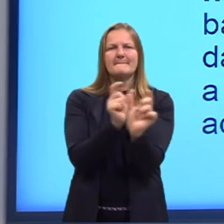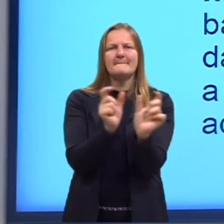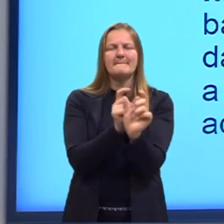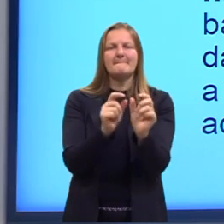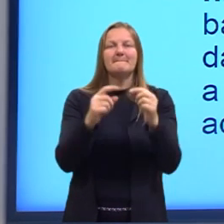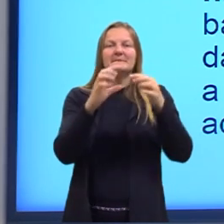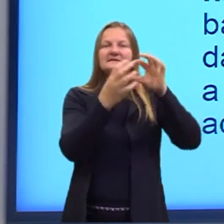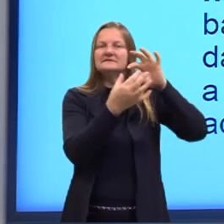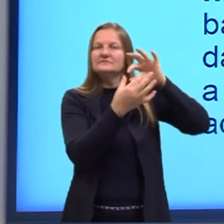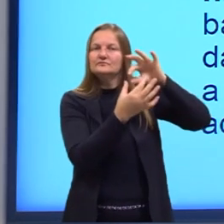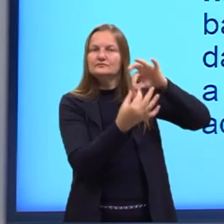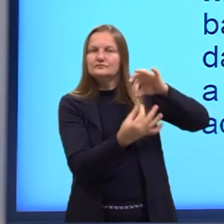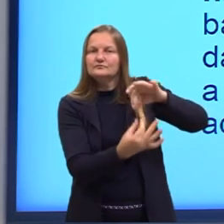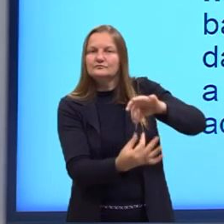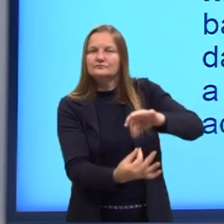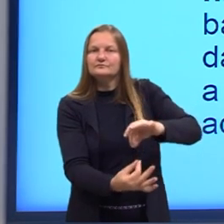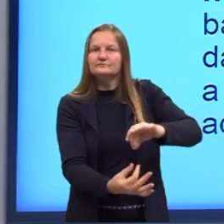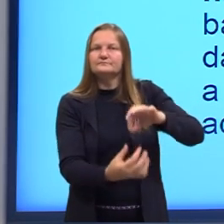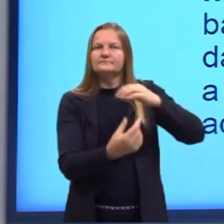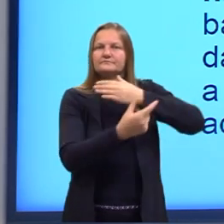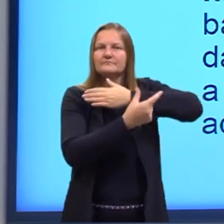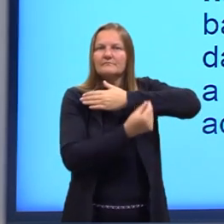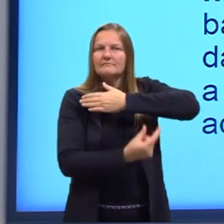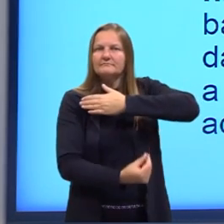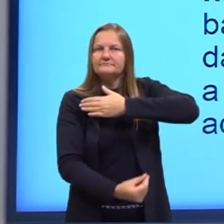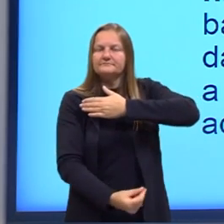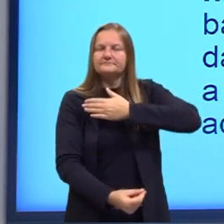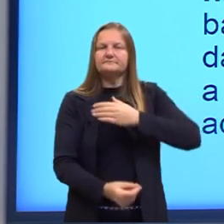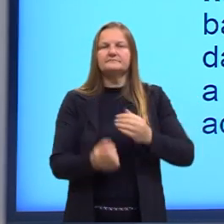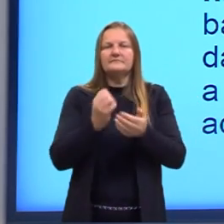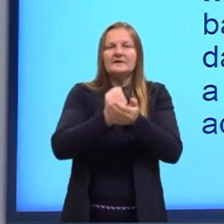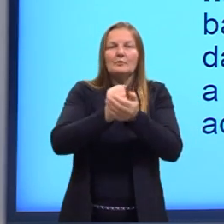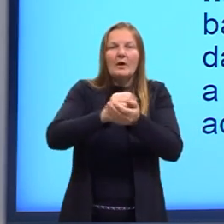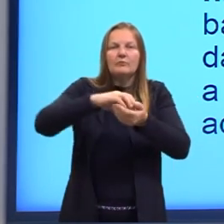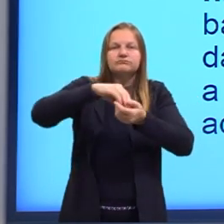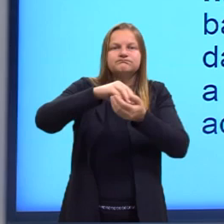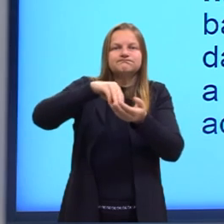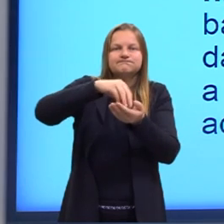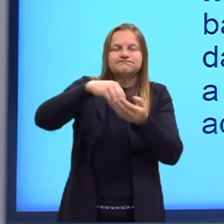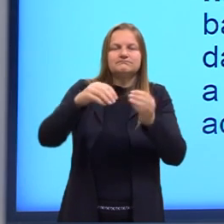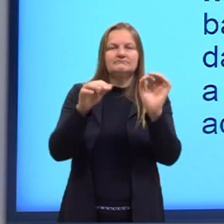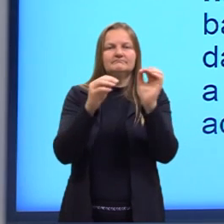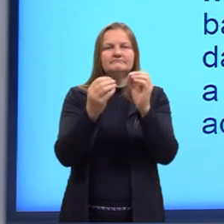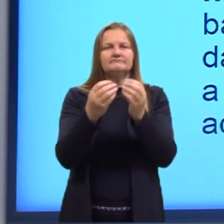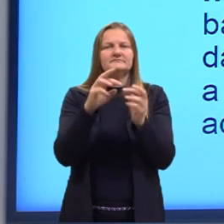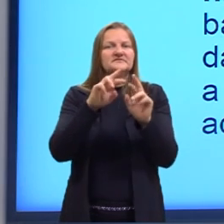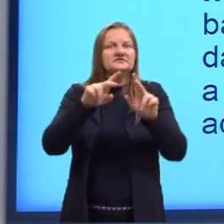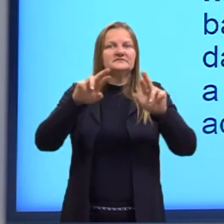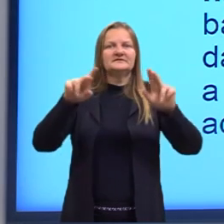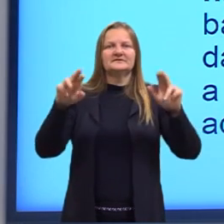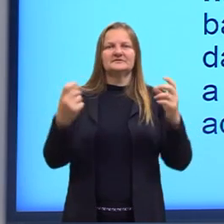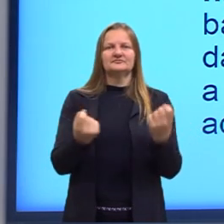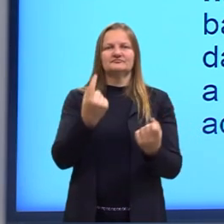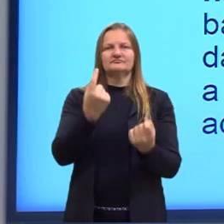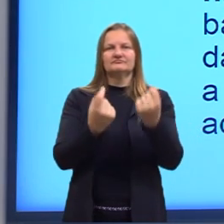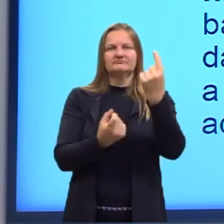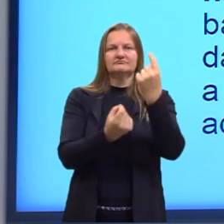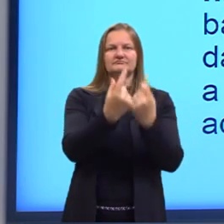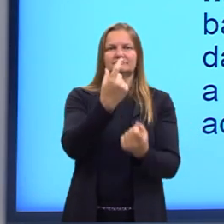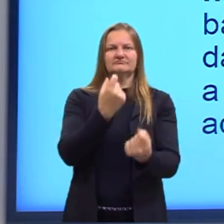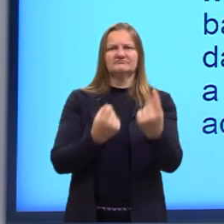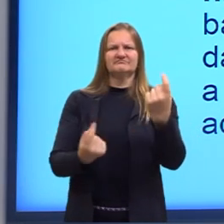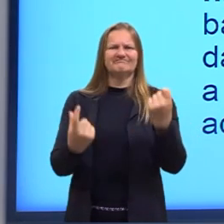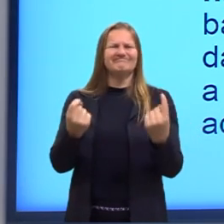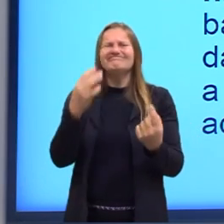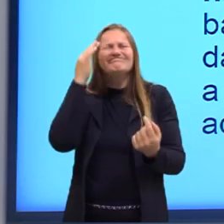mas o fato delas estarem embaralhadas na primeira oração faz com que a gente não